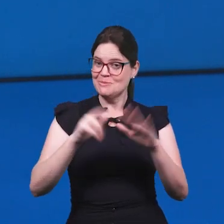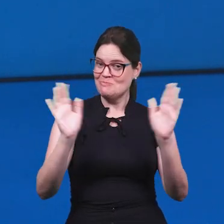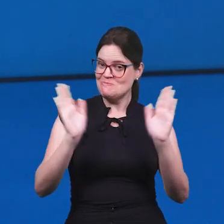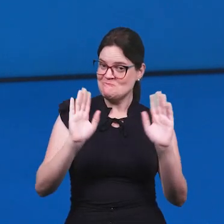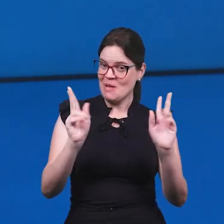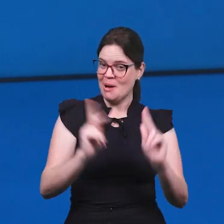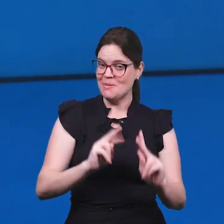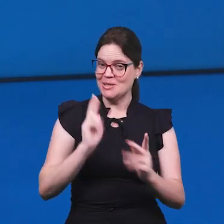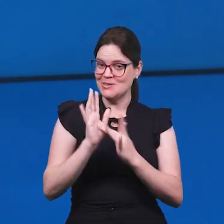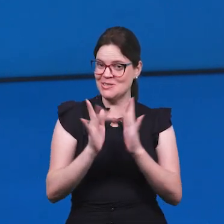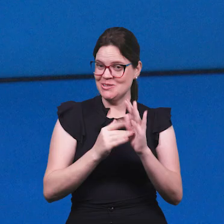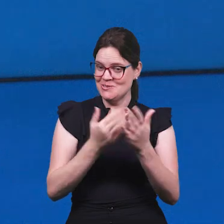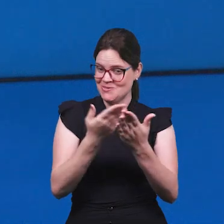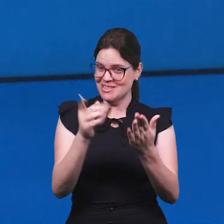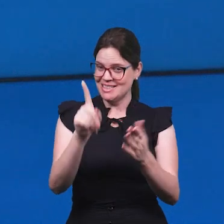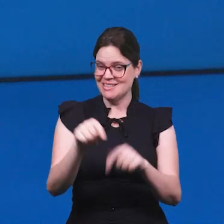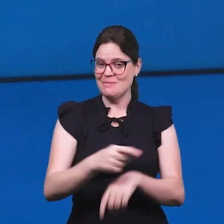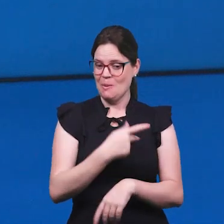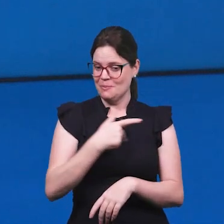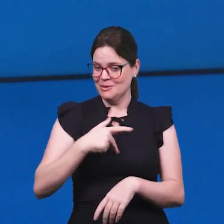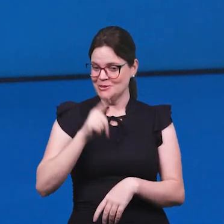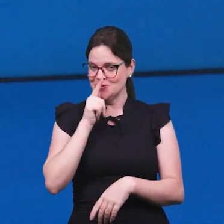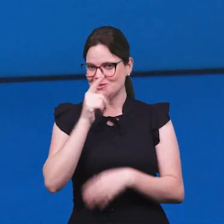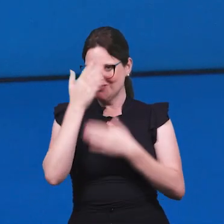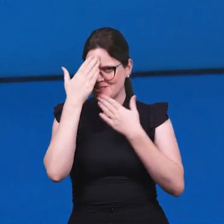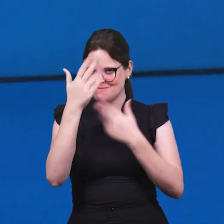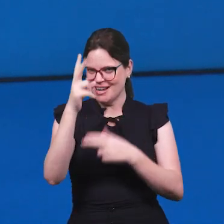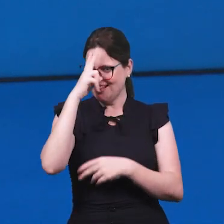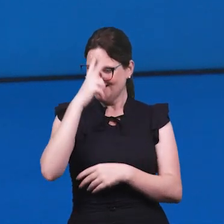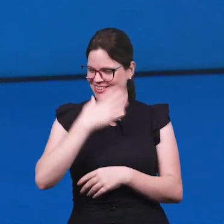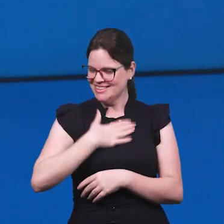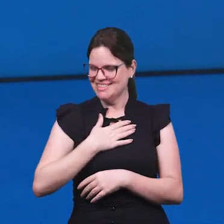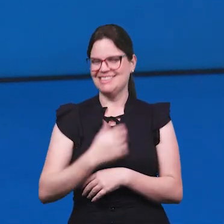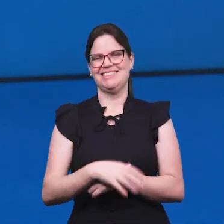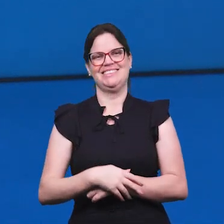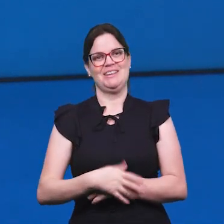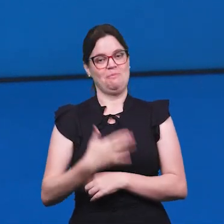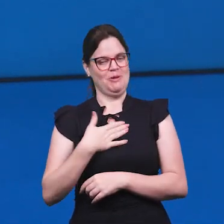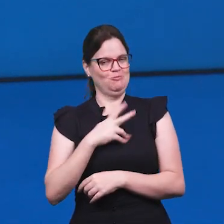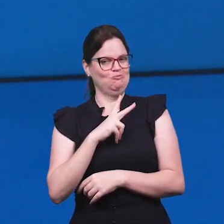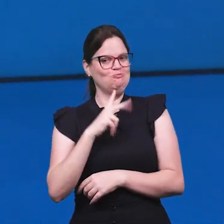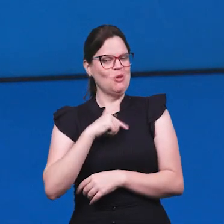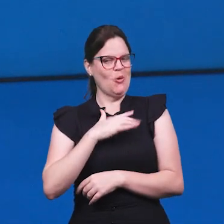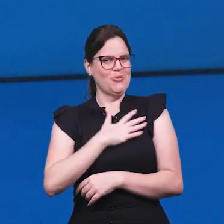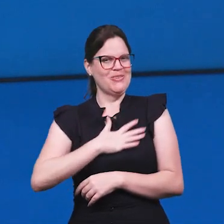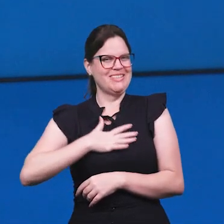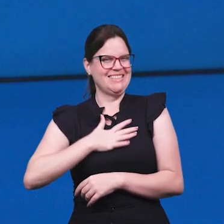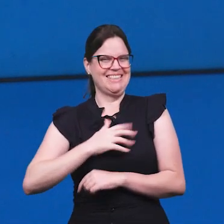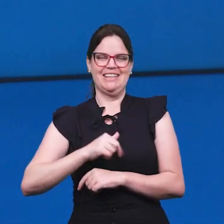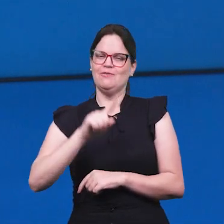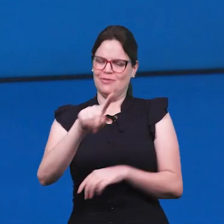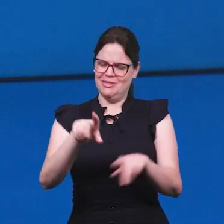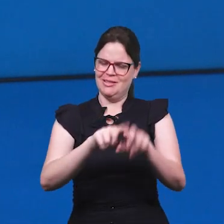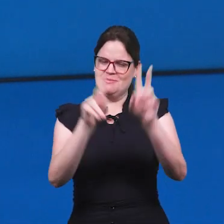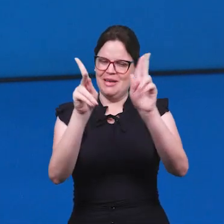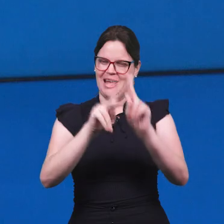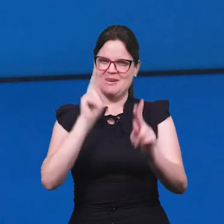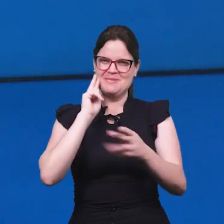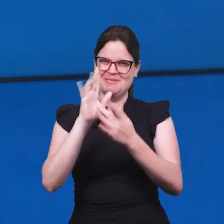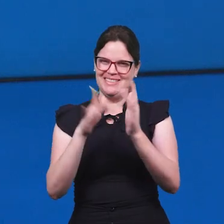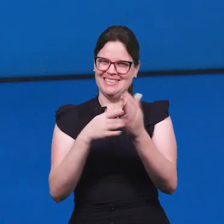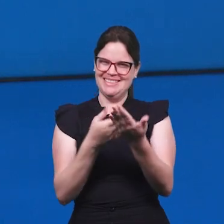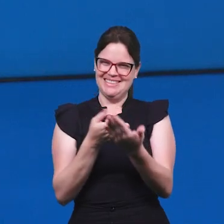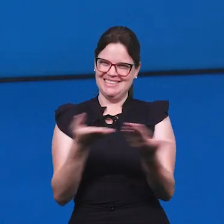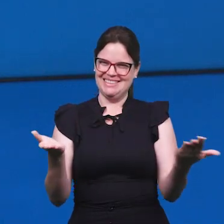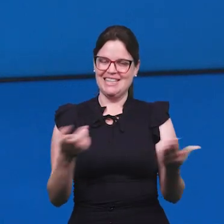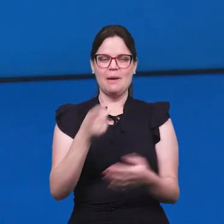com muita sinceridade. E eu agradeço muito, Esther. A paz do Senhor ao pastor Gilson. Obrigado, então,